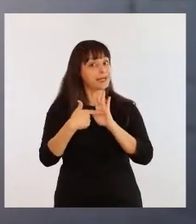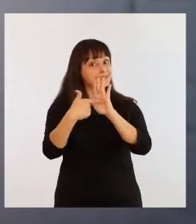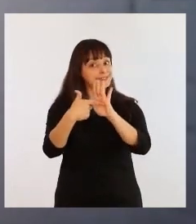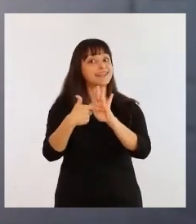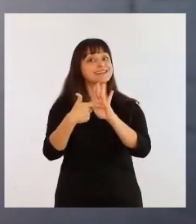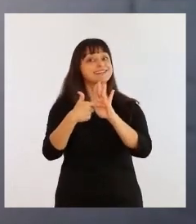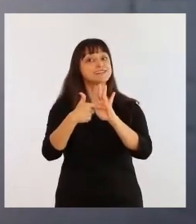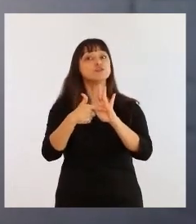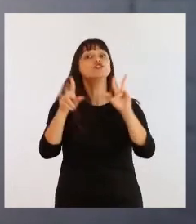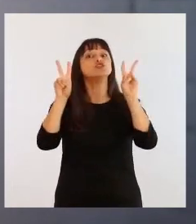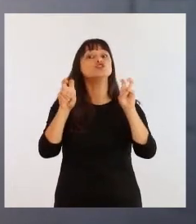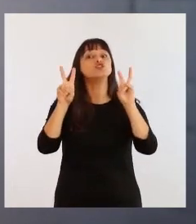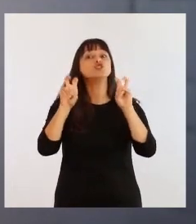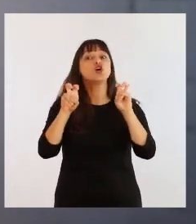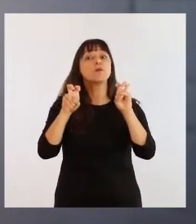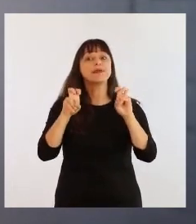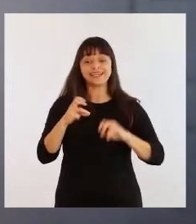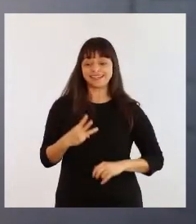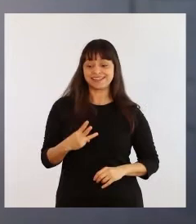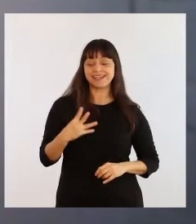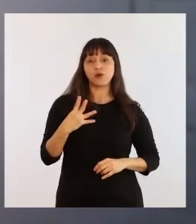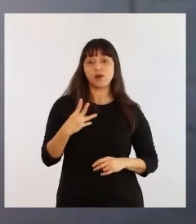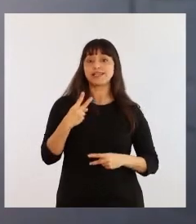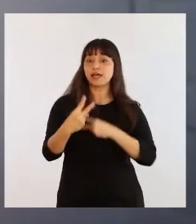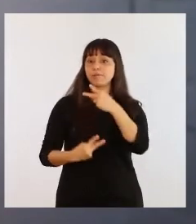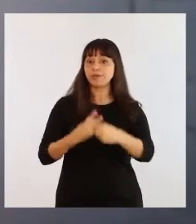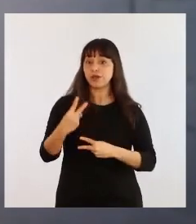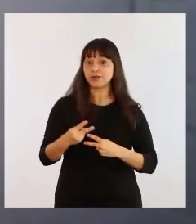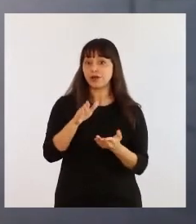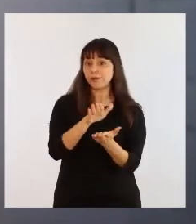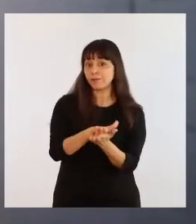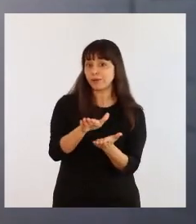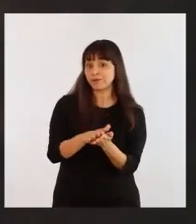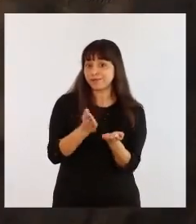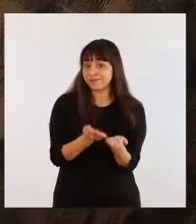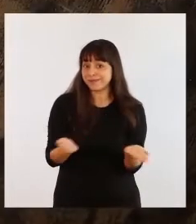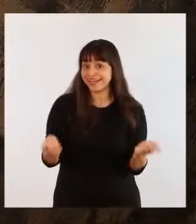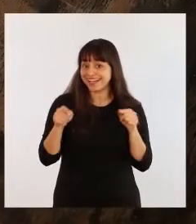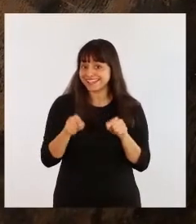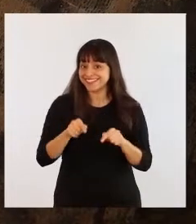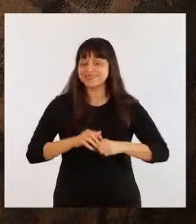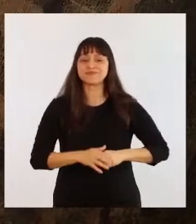essa apresentação geral da estrutura conceitual do livro Primeiros Ensaios.